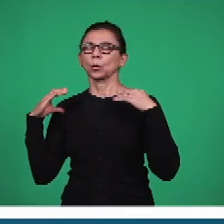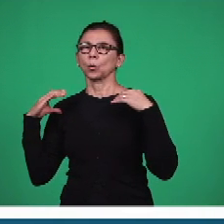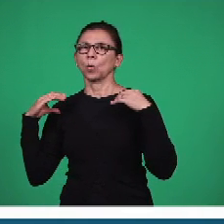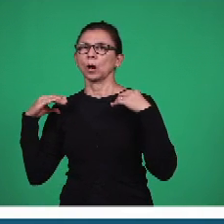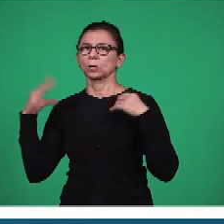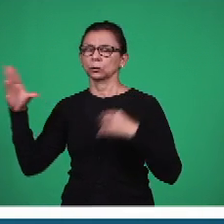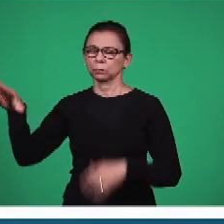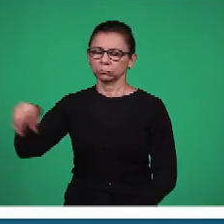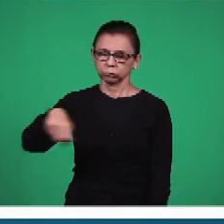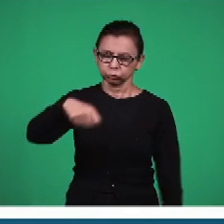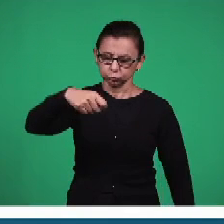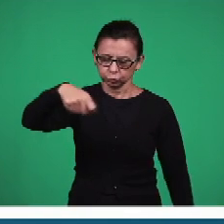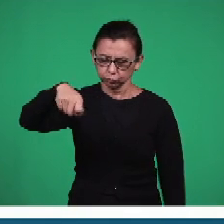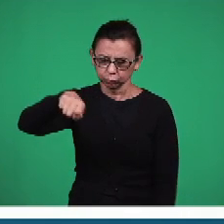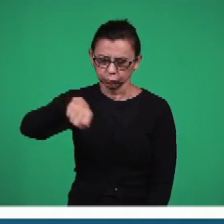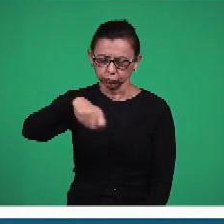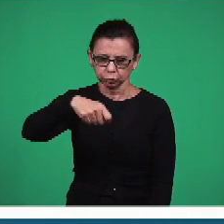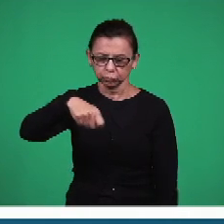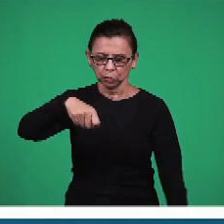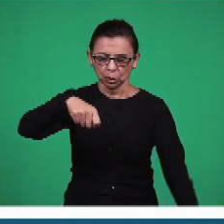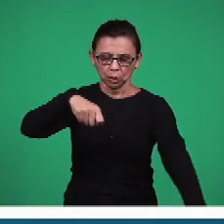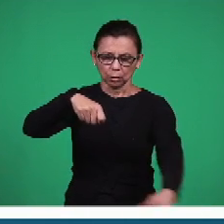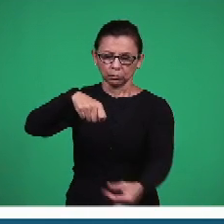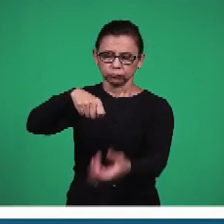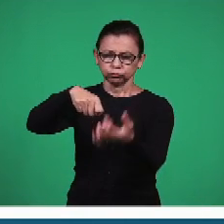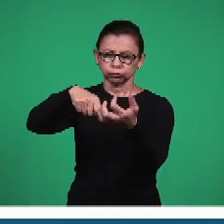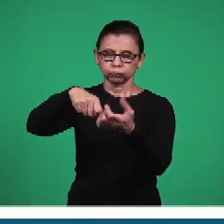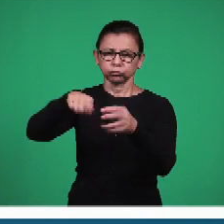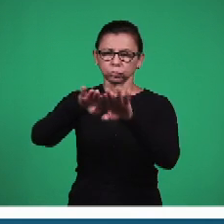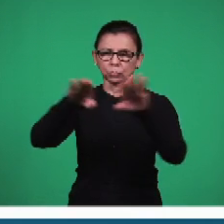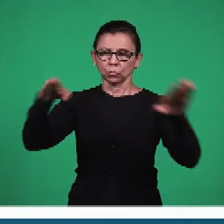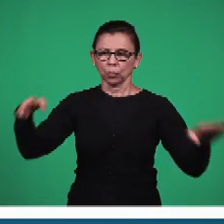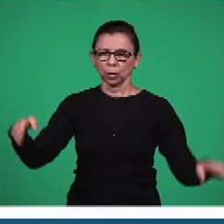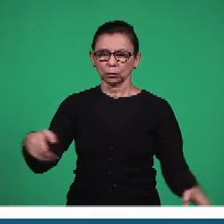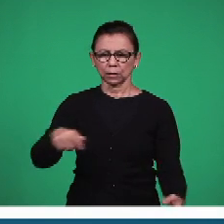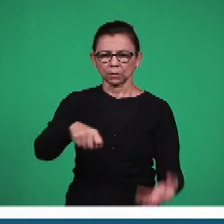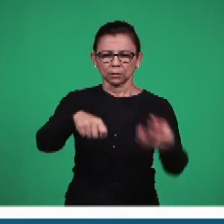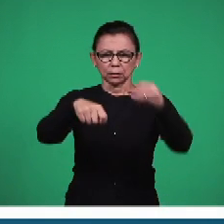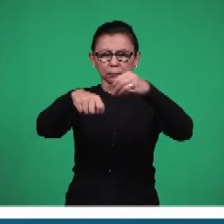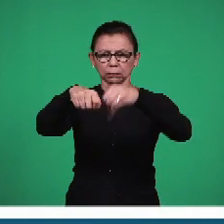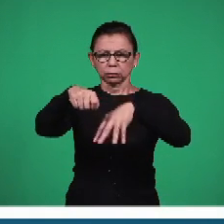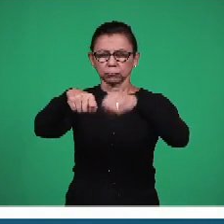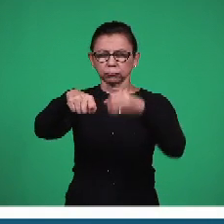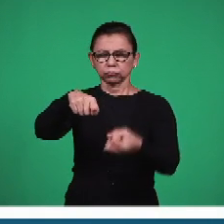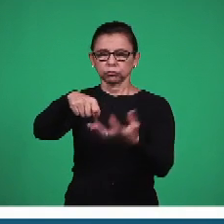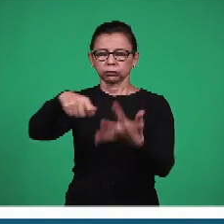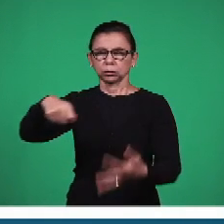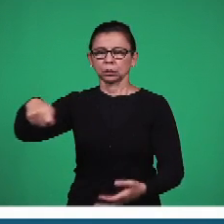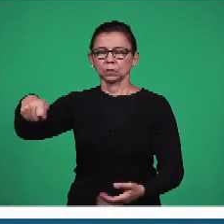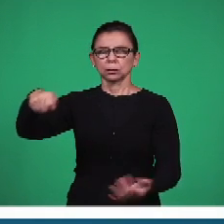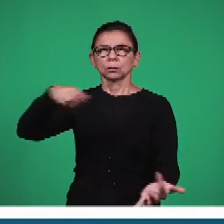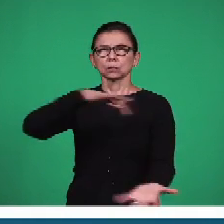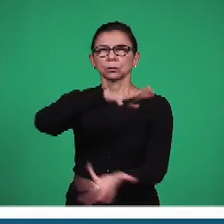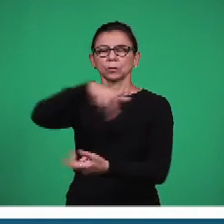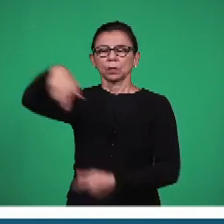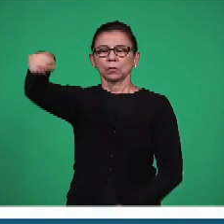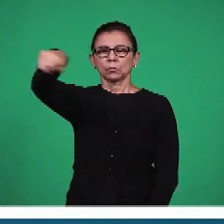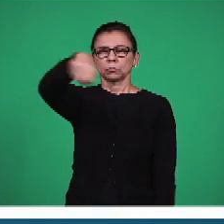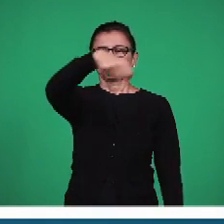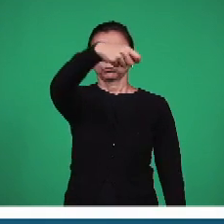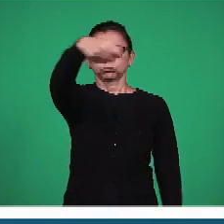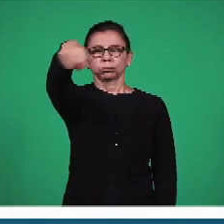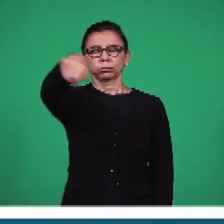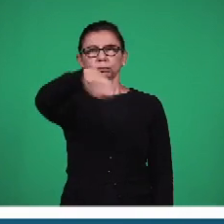incensário e o encheu do fogo do altar e lançou sobre a terra e houve depois